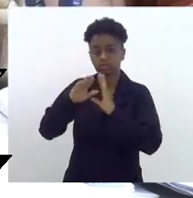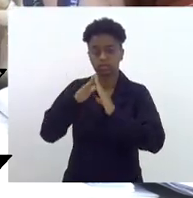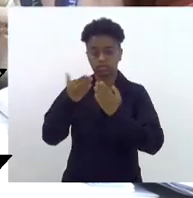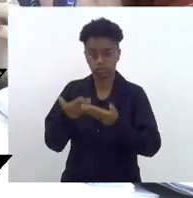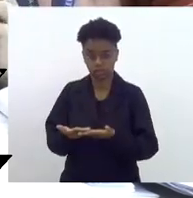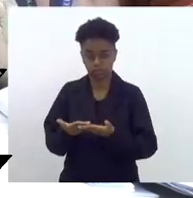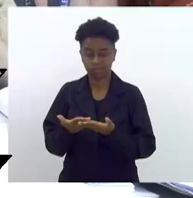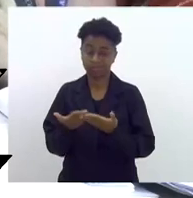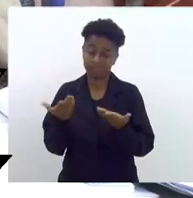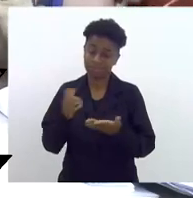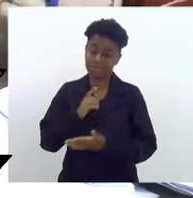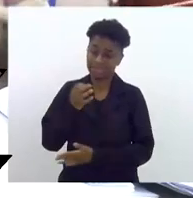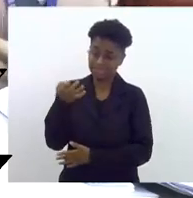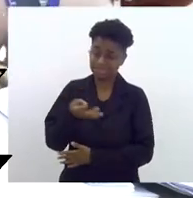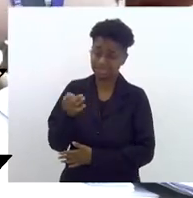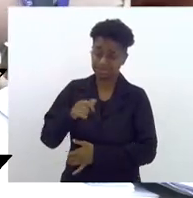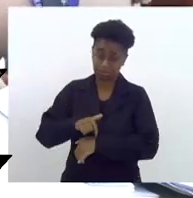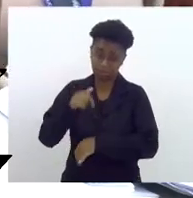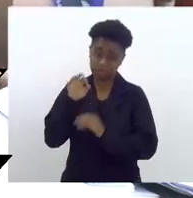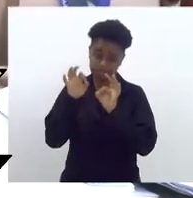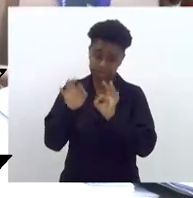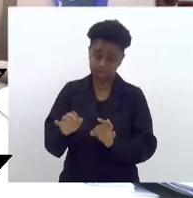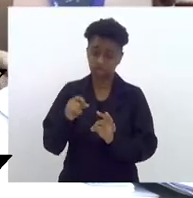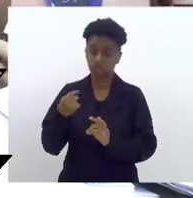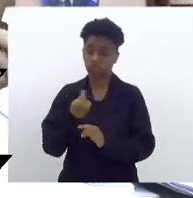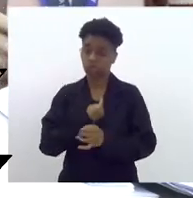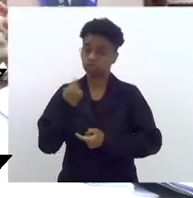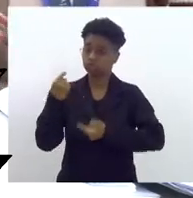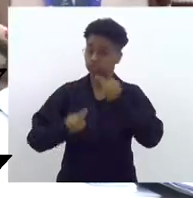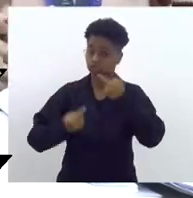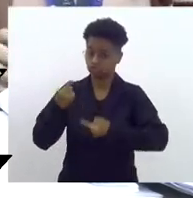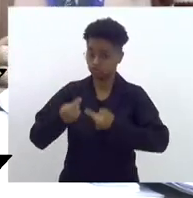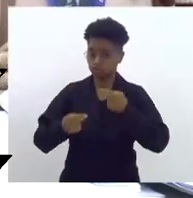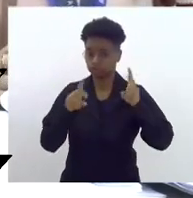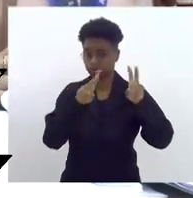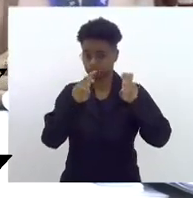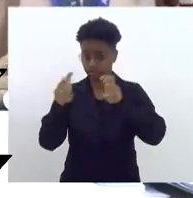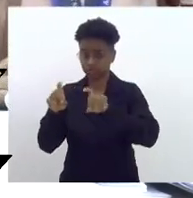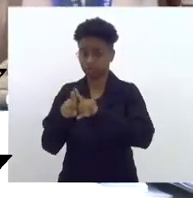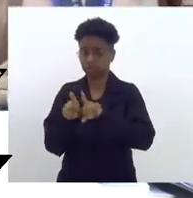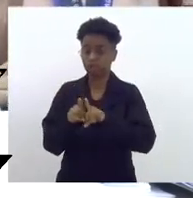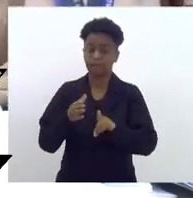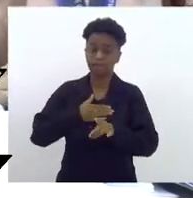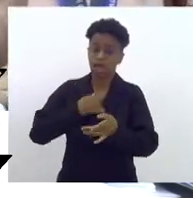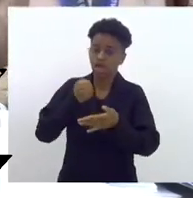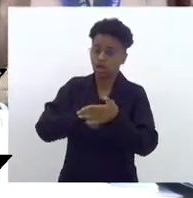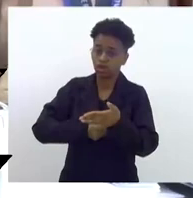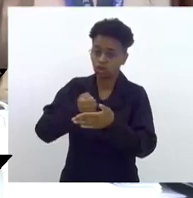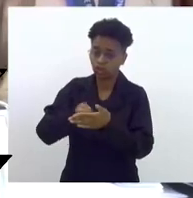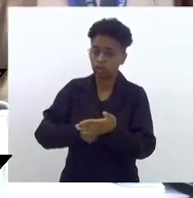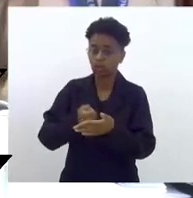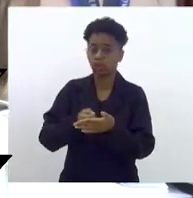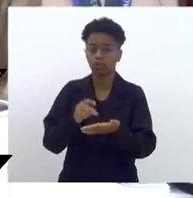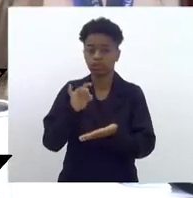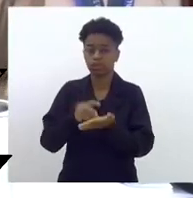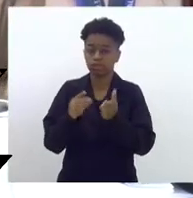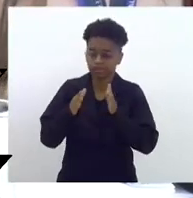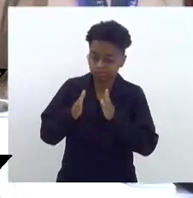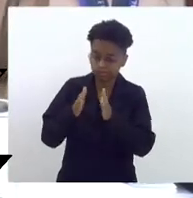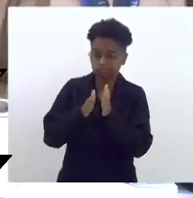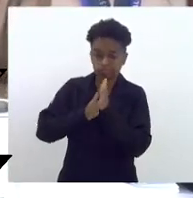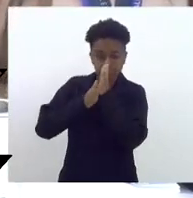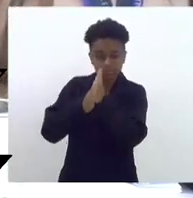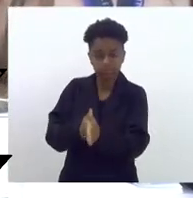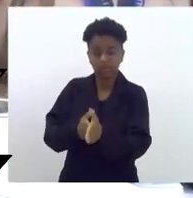com certeza no momento oportuno a gente vai discutir esse mérito e Minha Luta Com certeza vai ser neste sentido de